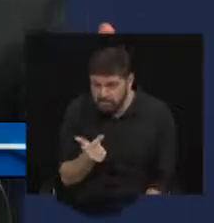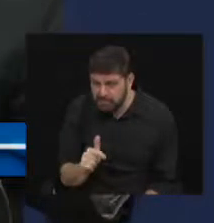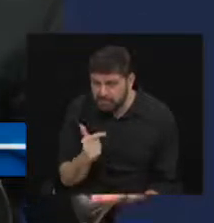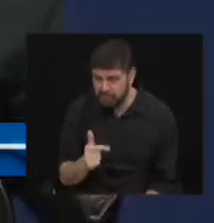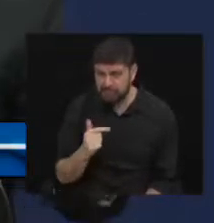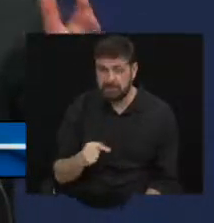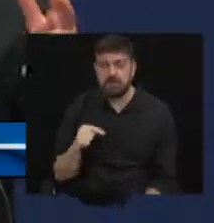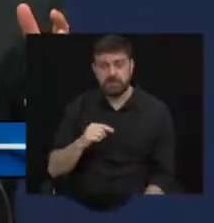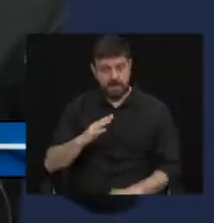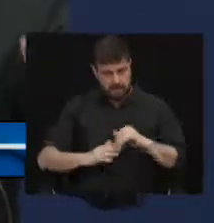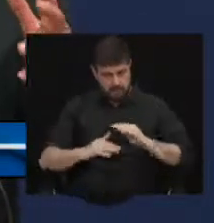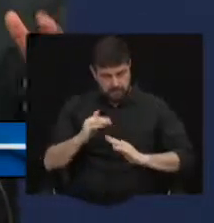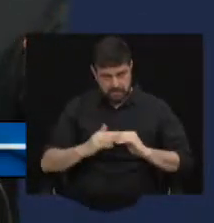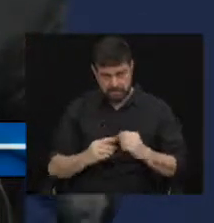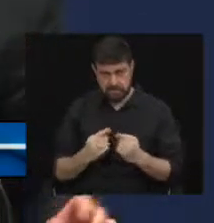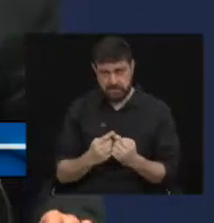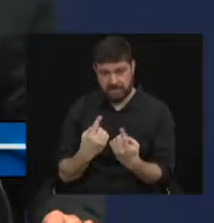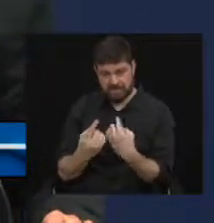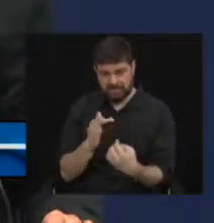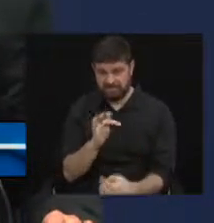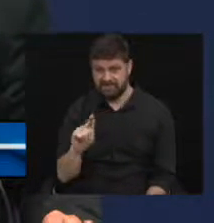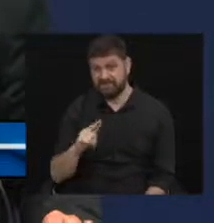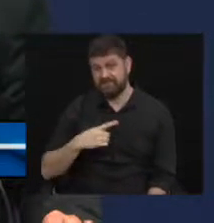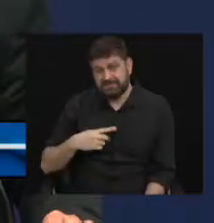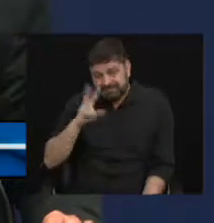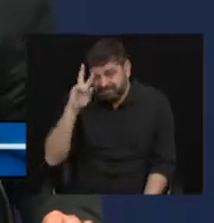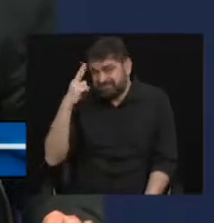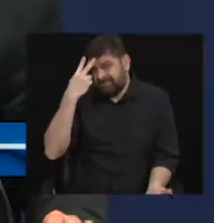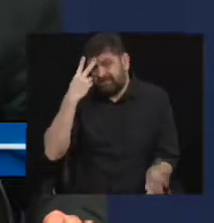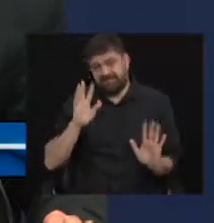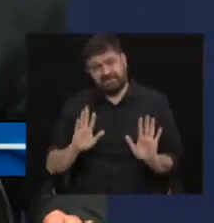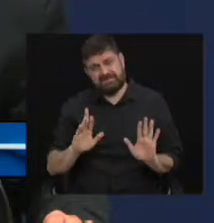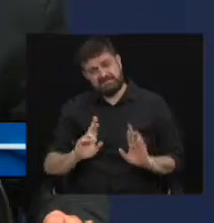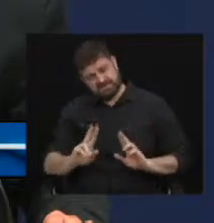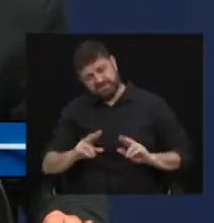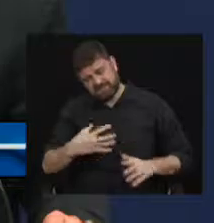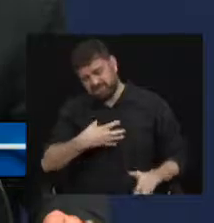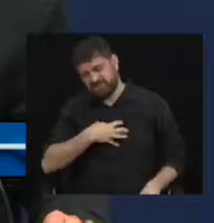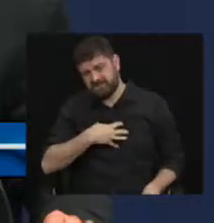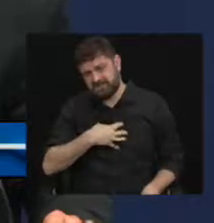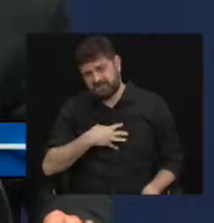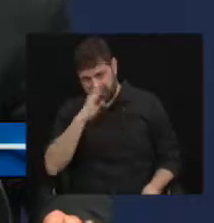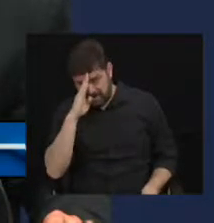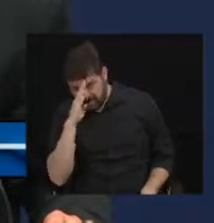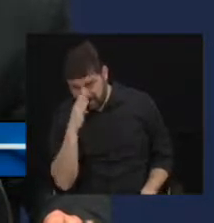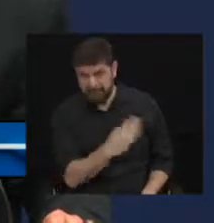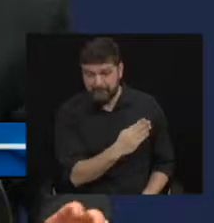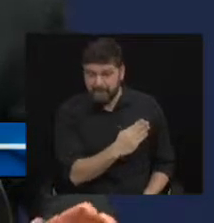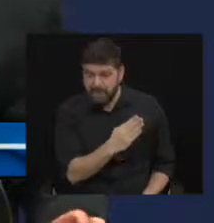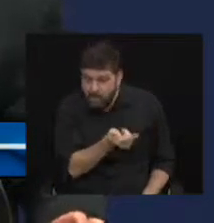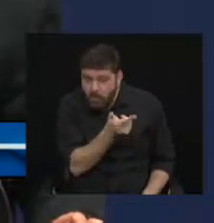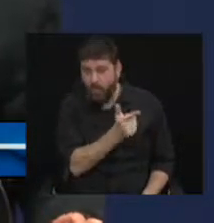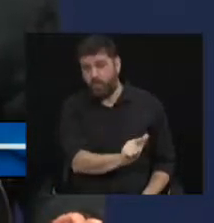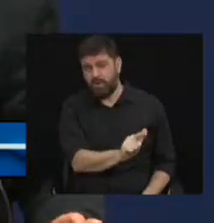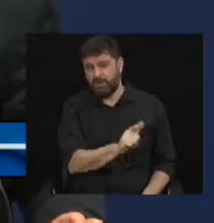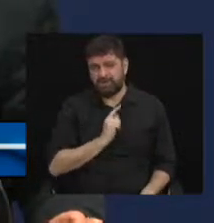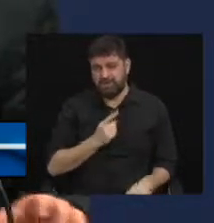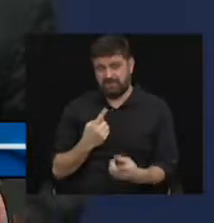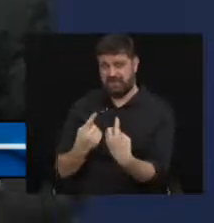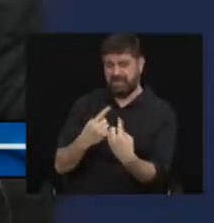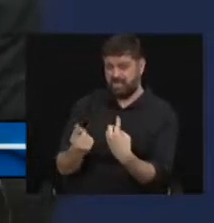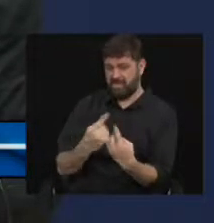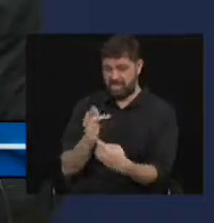para os cadeirantes, por exemplo. Pergunte para os cadeirantes se eles conseguem utilizar uma das